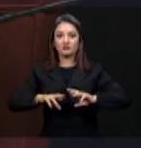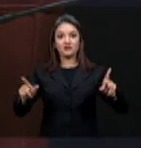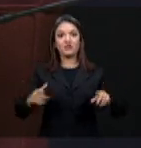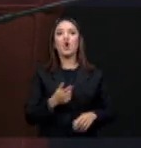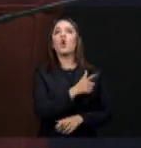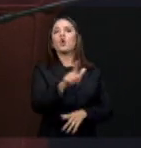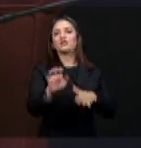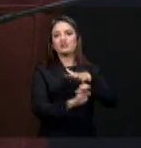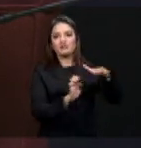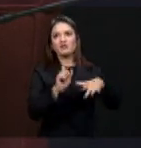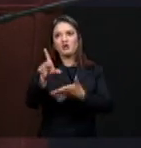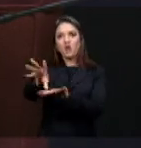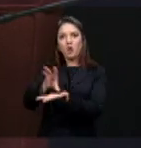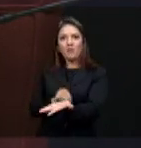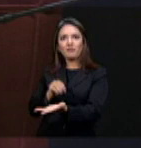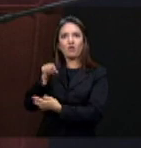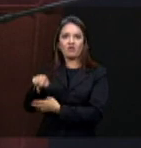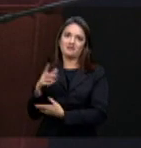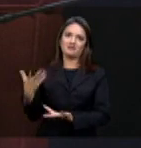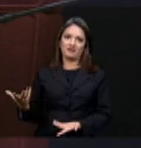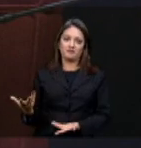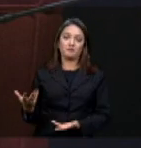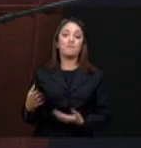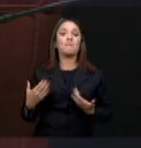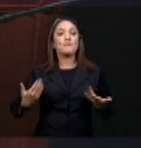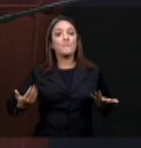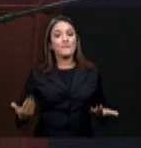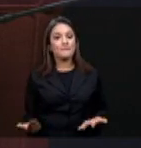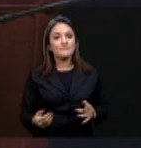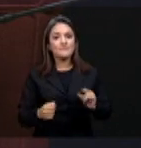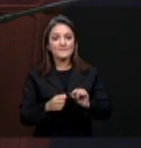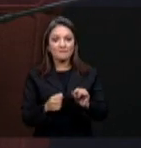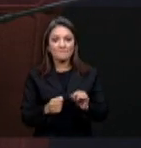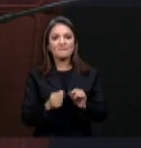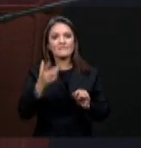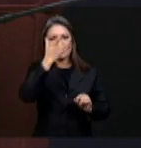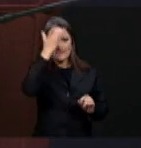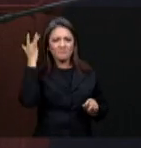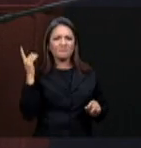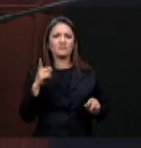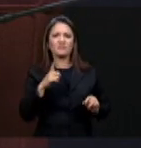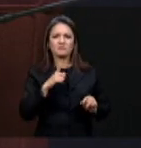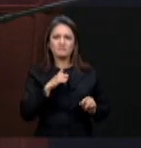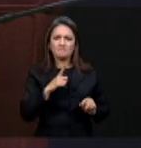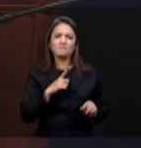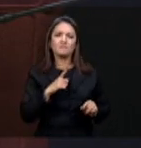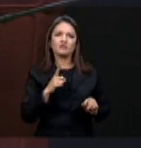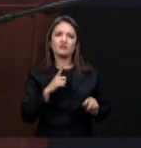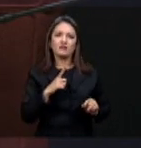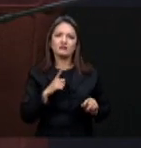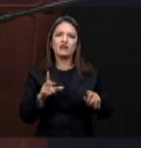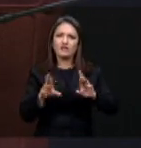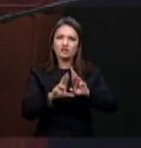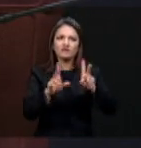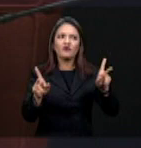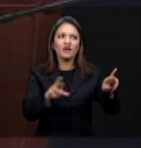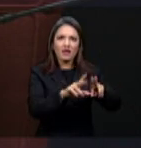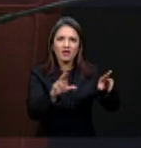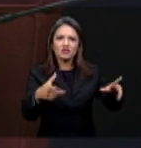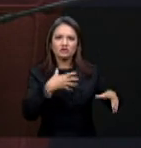copiaram se nesse ativo então é tratar de forma desigual os desiguais Esse é o princípio da Igualdade